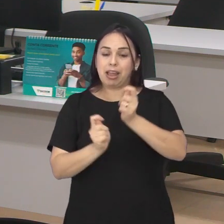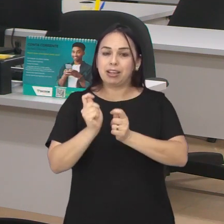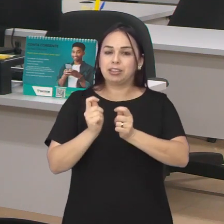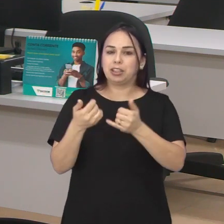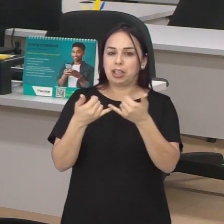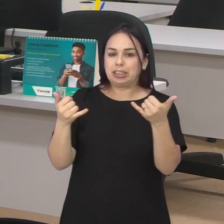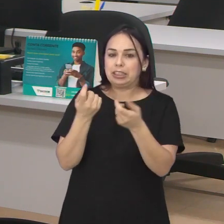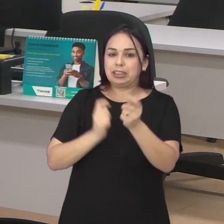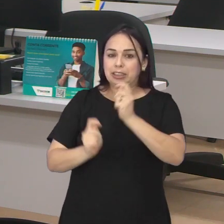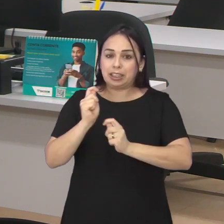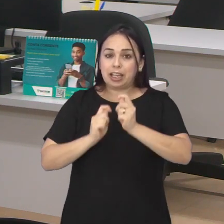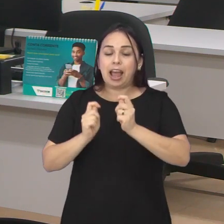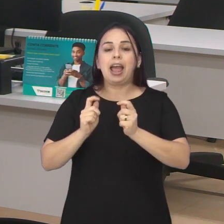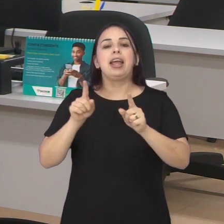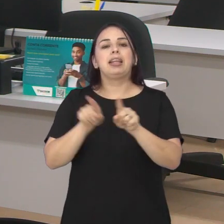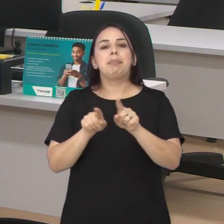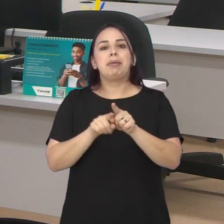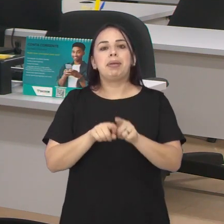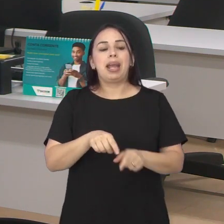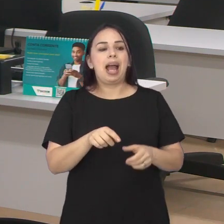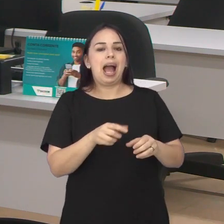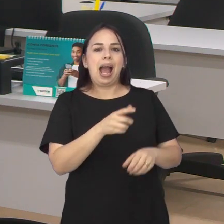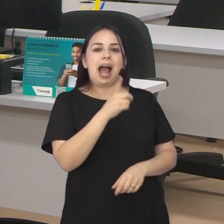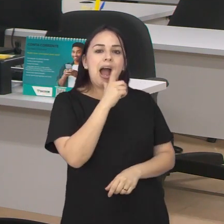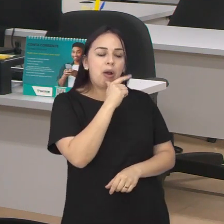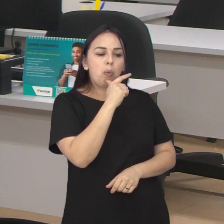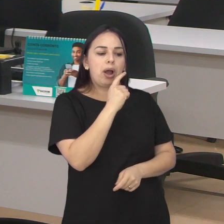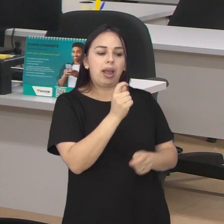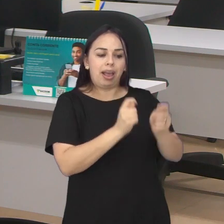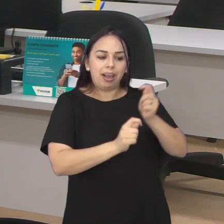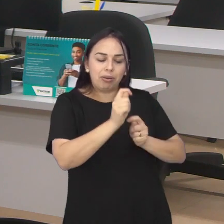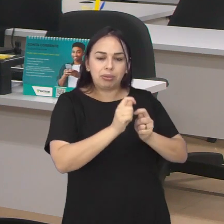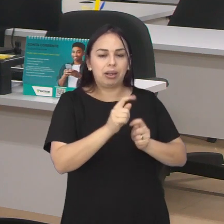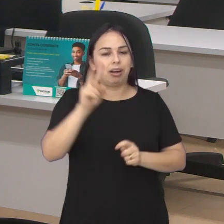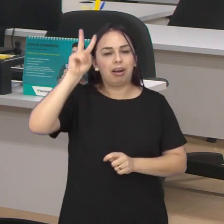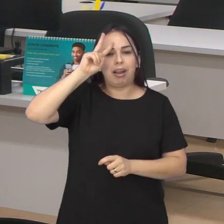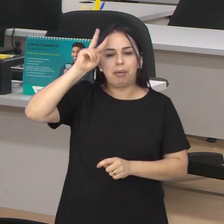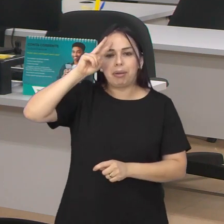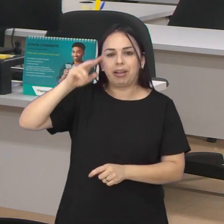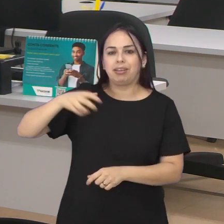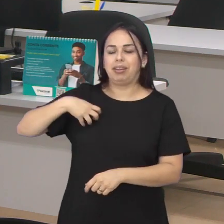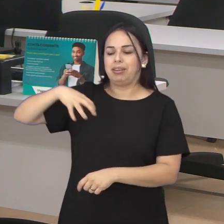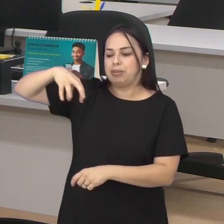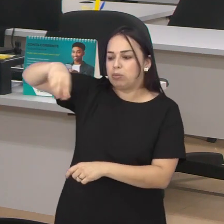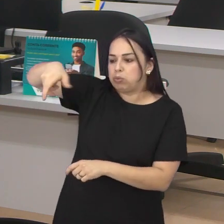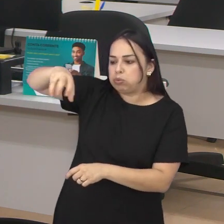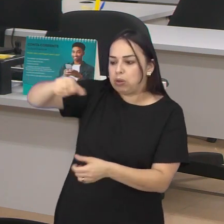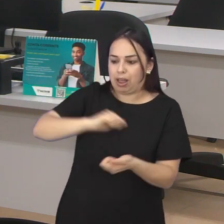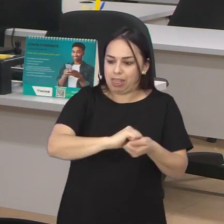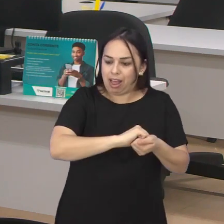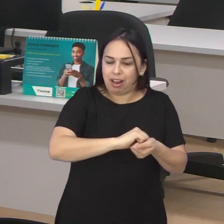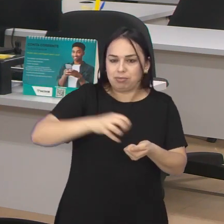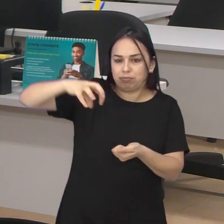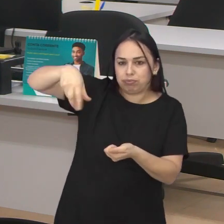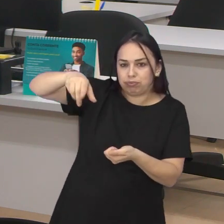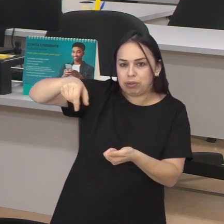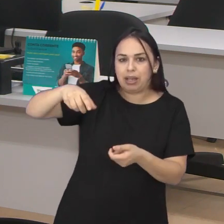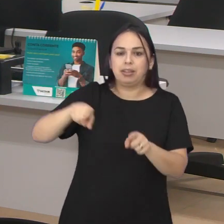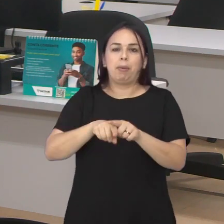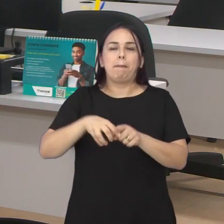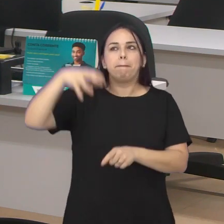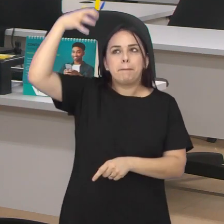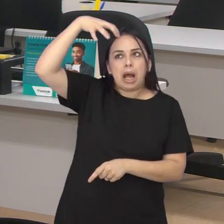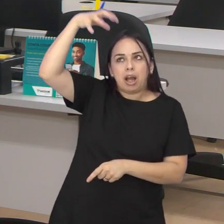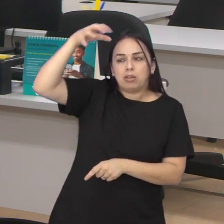energia, sempre muito importante economizar água. Então, lembrar daquelas dicas, fechar as torneiras para ensaboar a louça, no banho, fechar